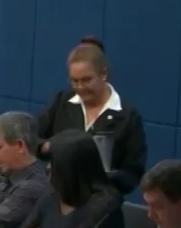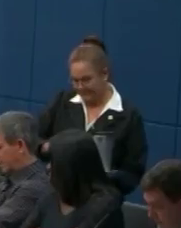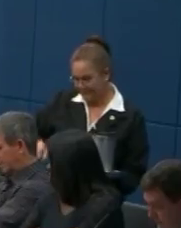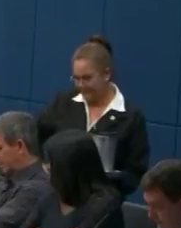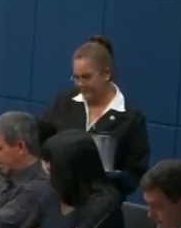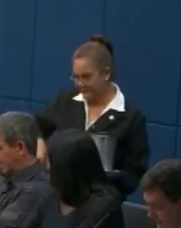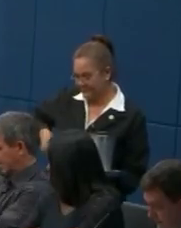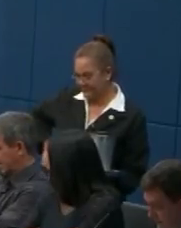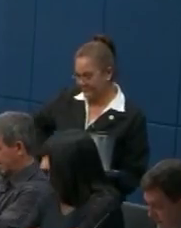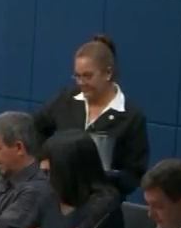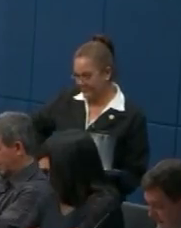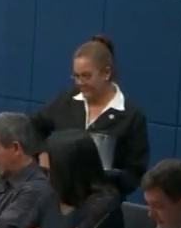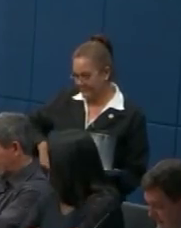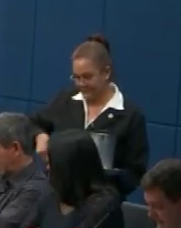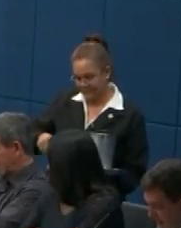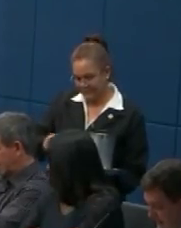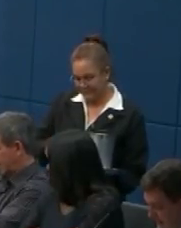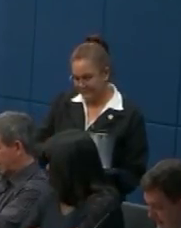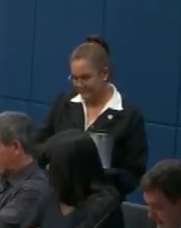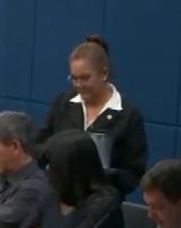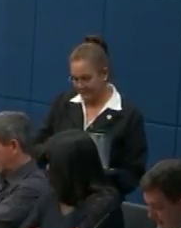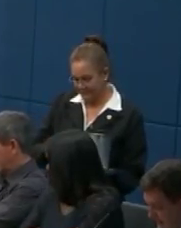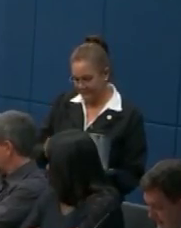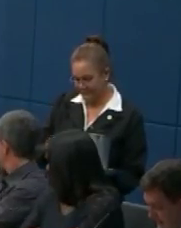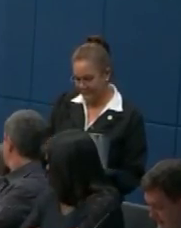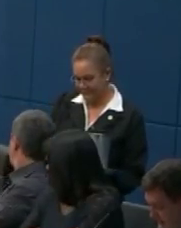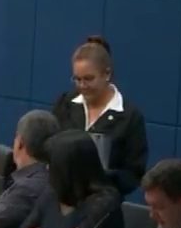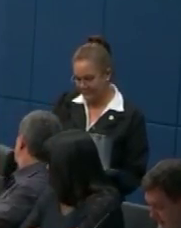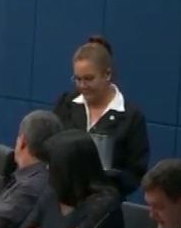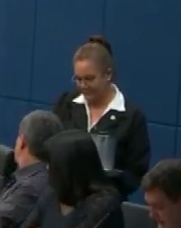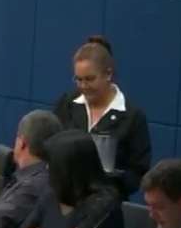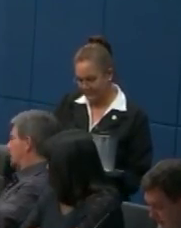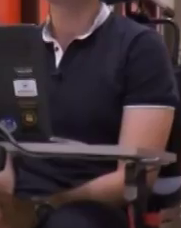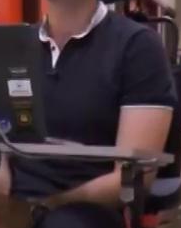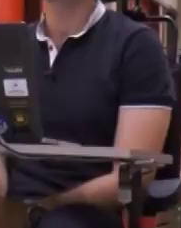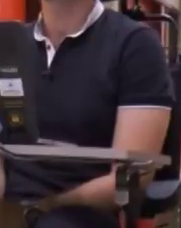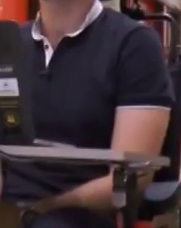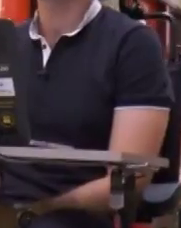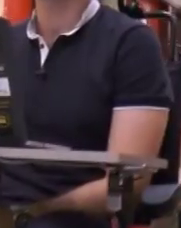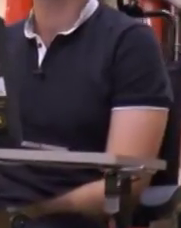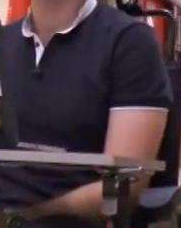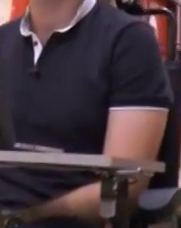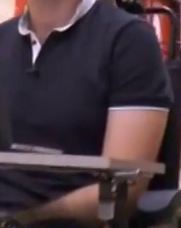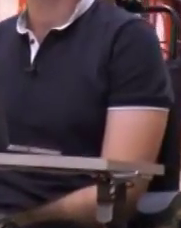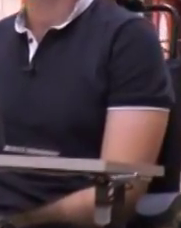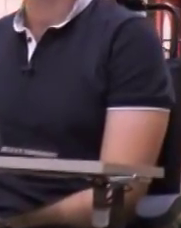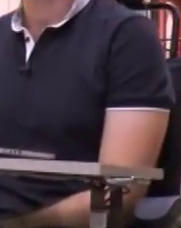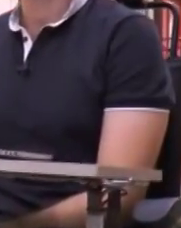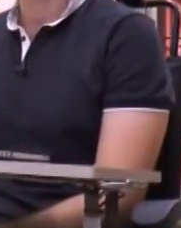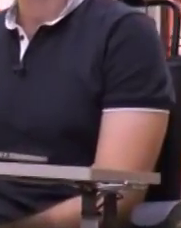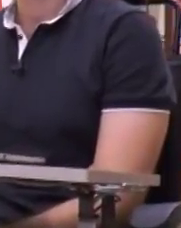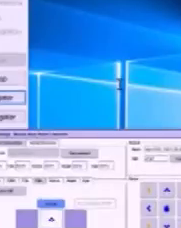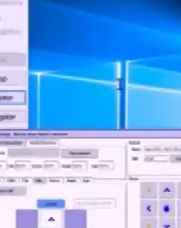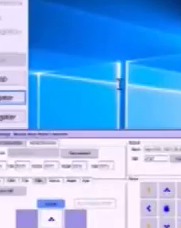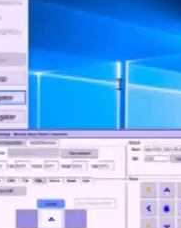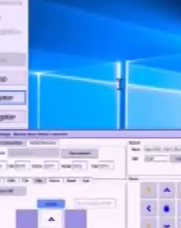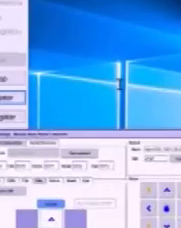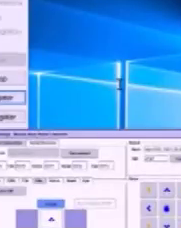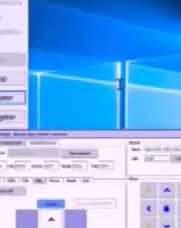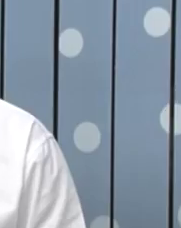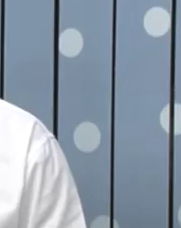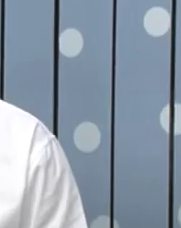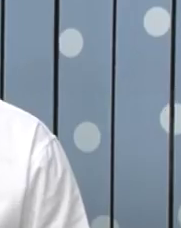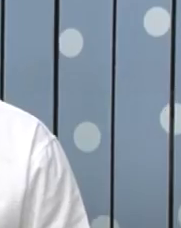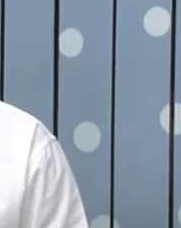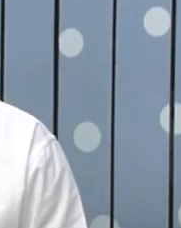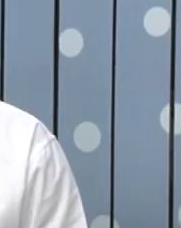apresentou o projeto da Secretaria Municipal que inicia uma nova gestão, trouxe explicações sobre novas tecnologias